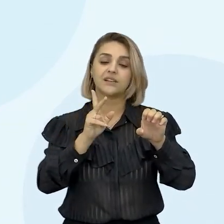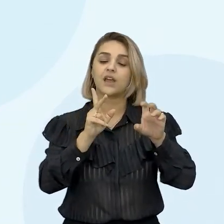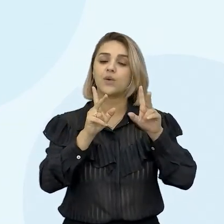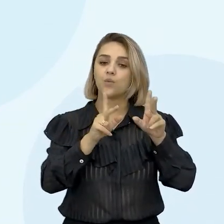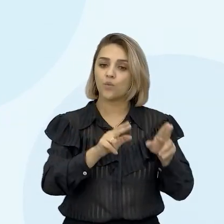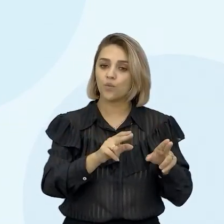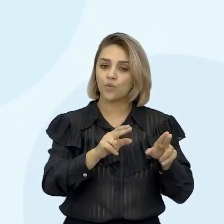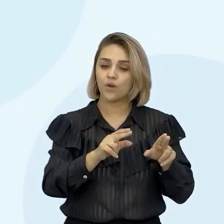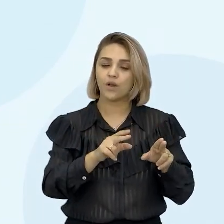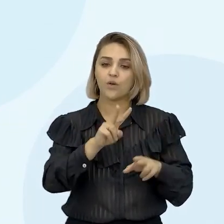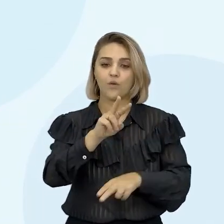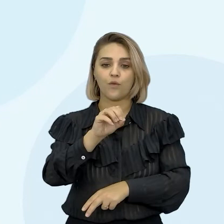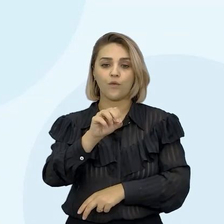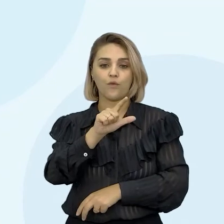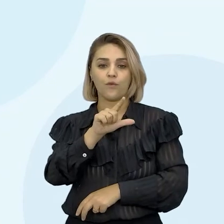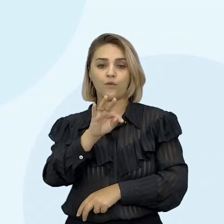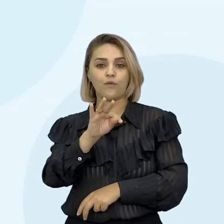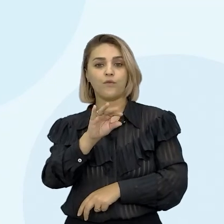tem